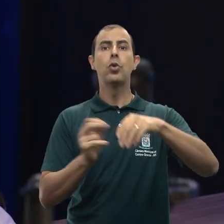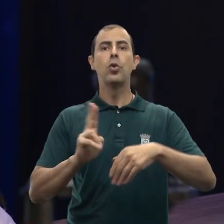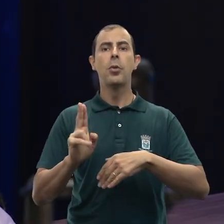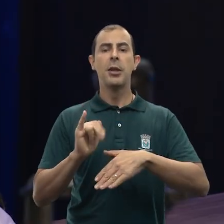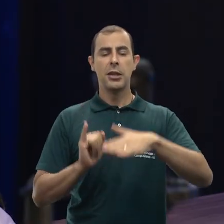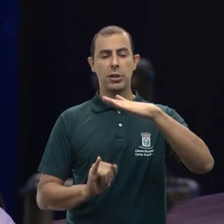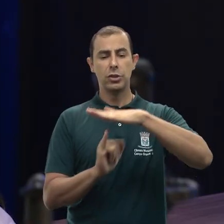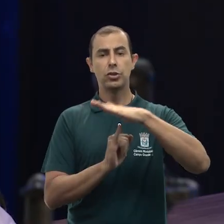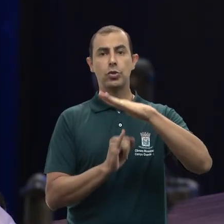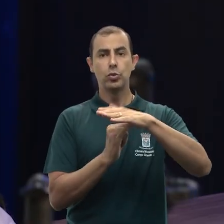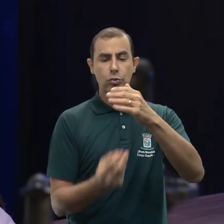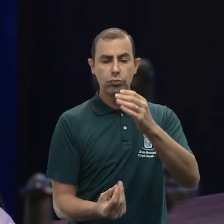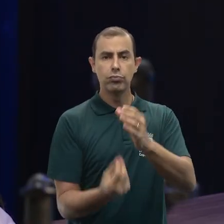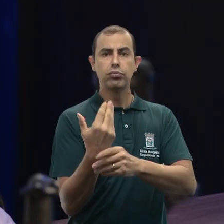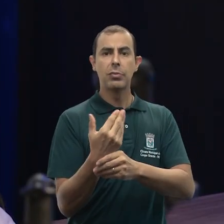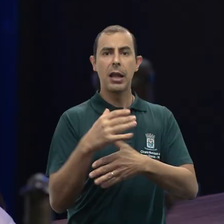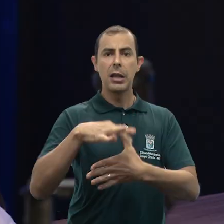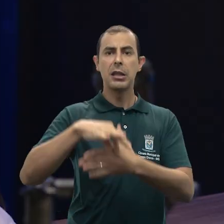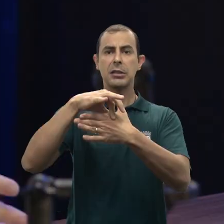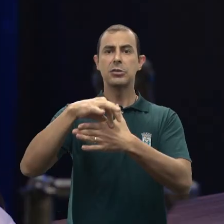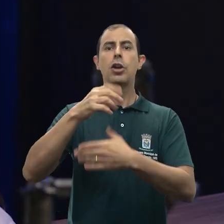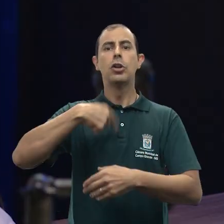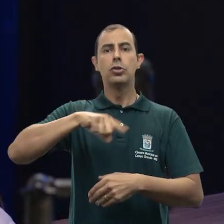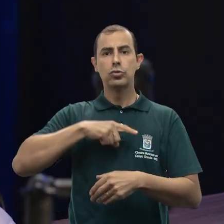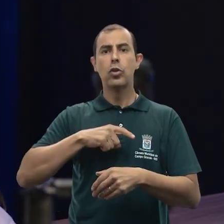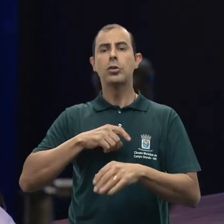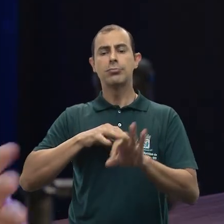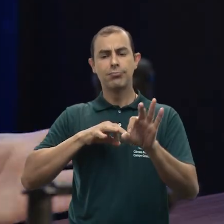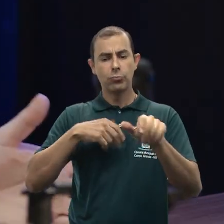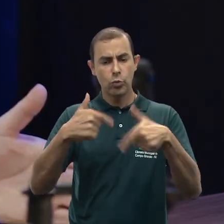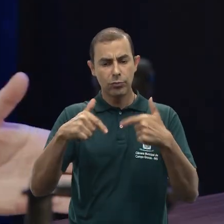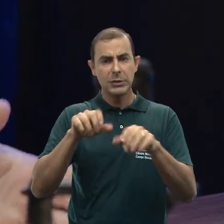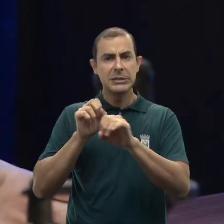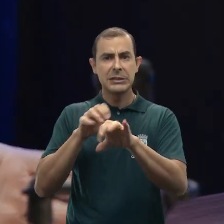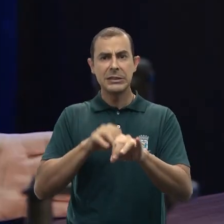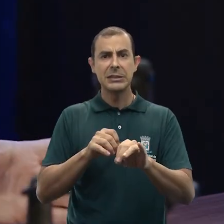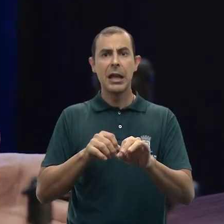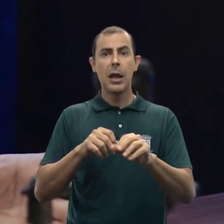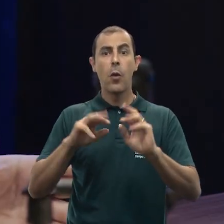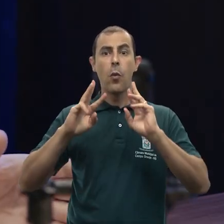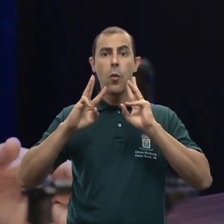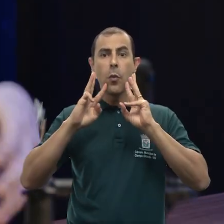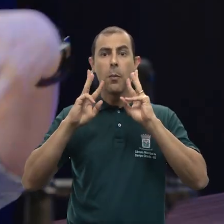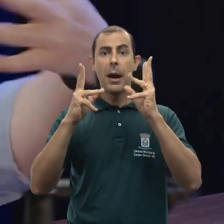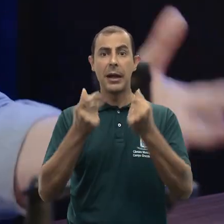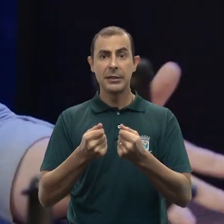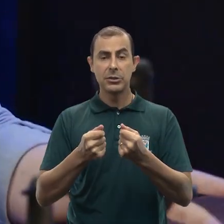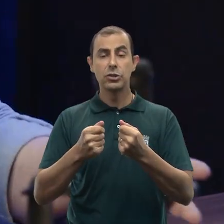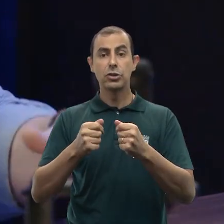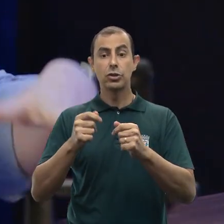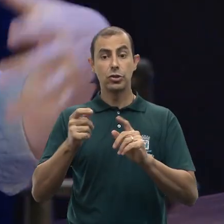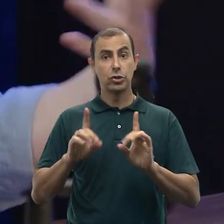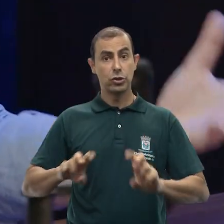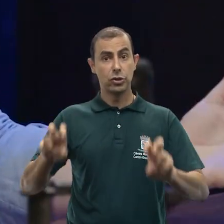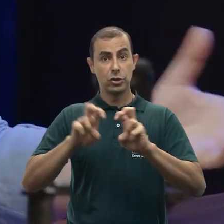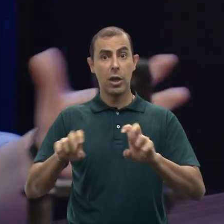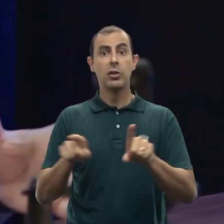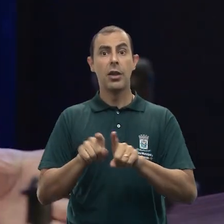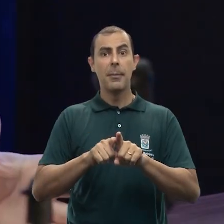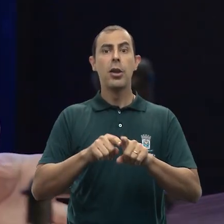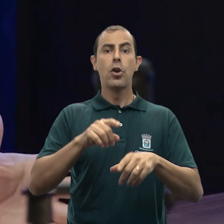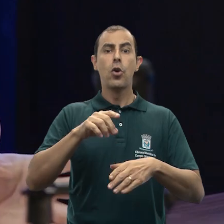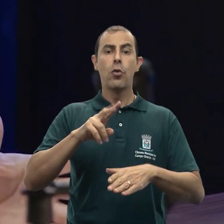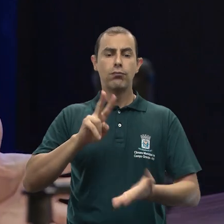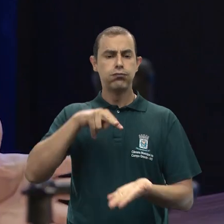nós trabalhamos o marketing digital, trabalhamos a questão da oratória, nós trabalhamos dentro desse instituto a questão de empreendedorismo, educação